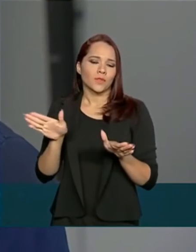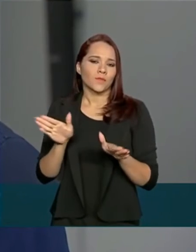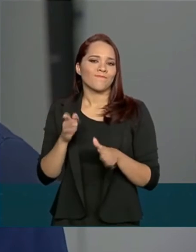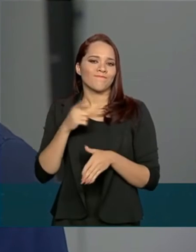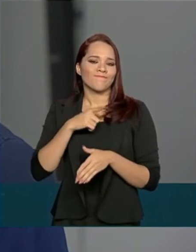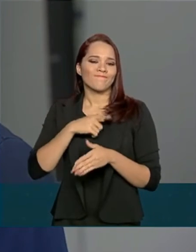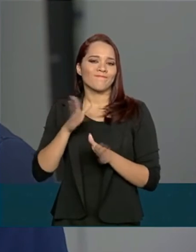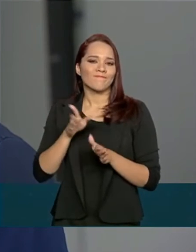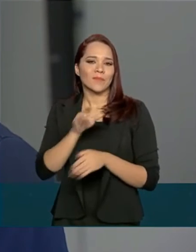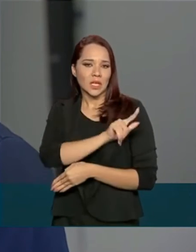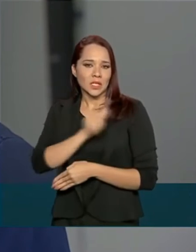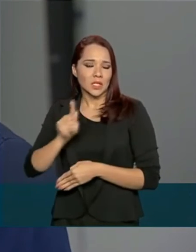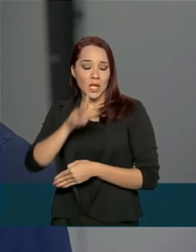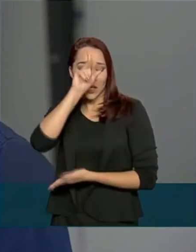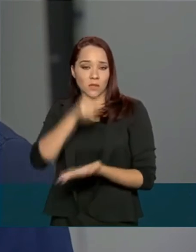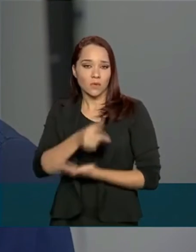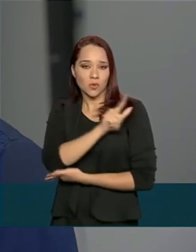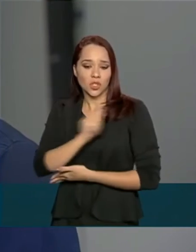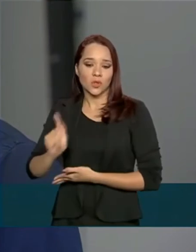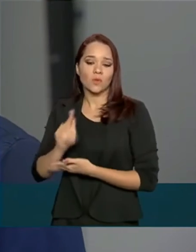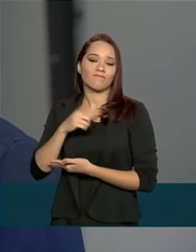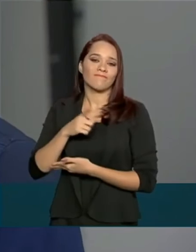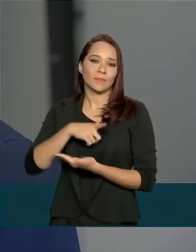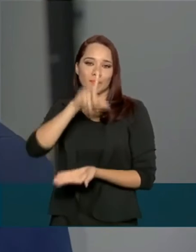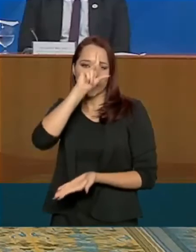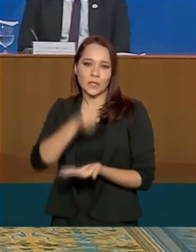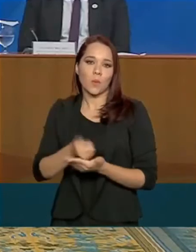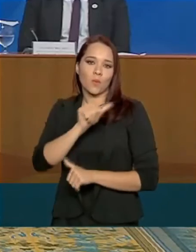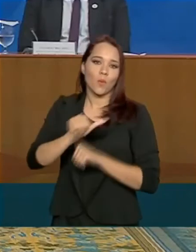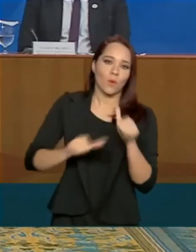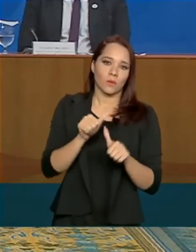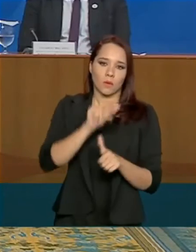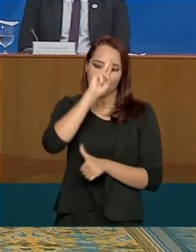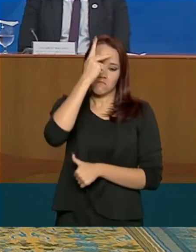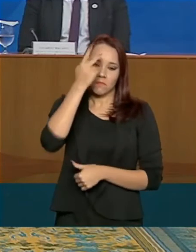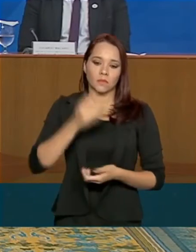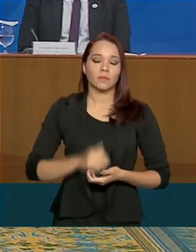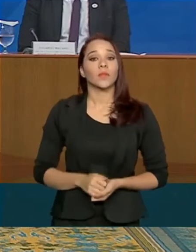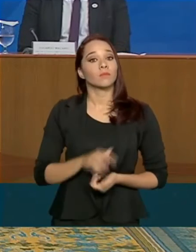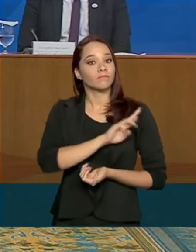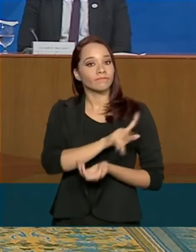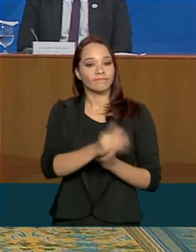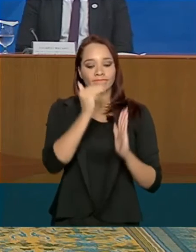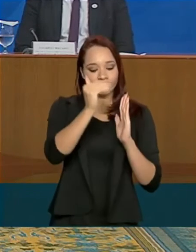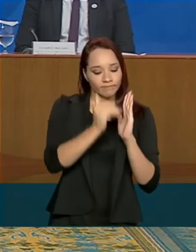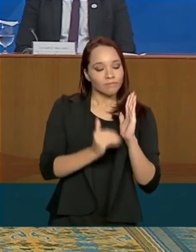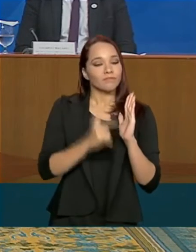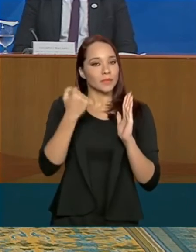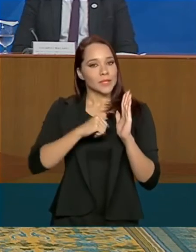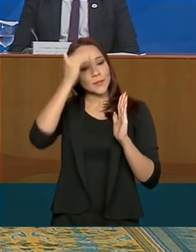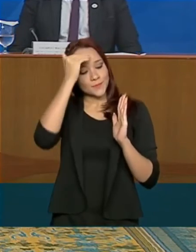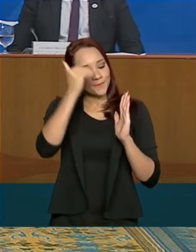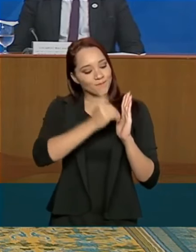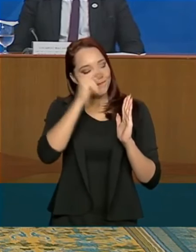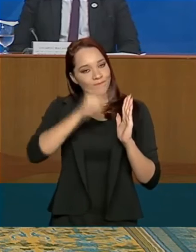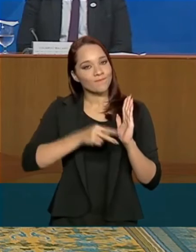as decisões dos gestores locais sobre abrir e fechar. Olha, uma série de fatores devem ser considerados para que o